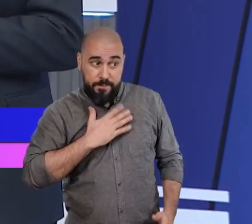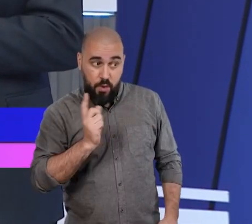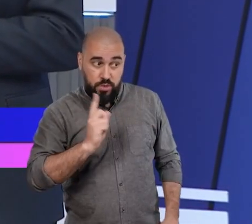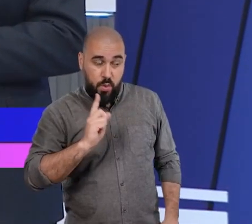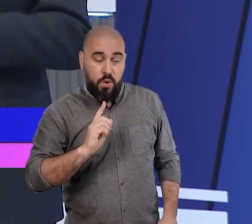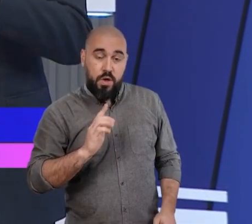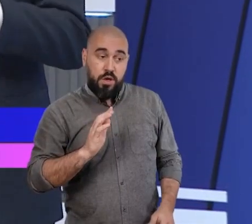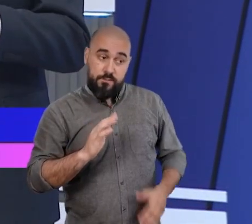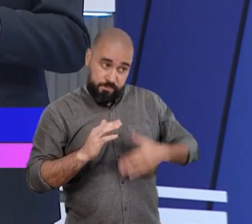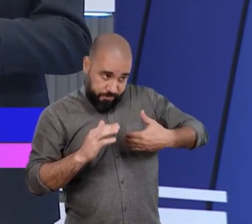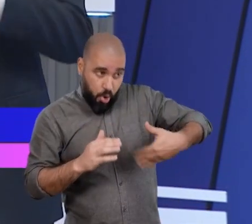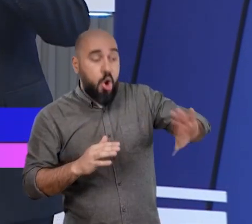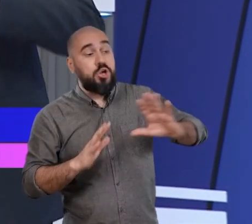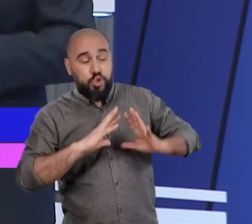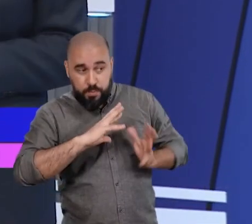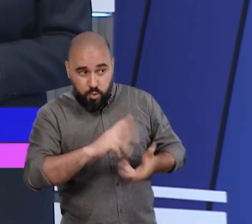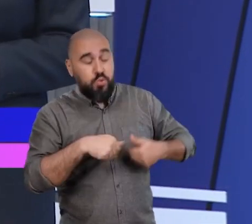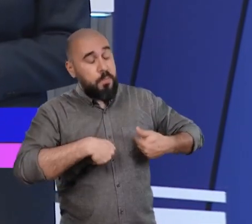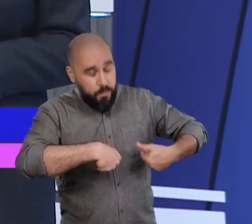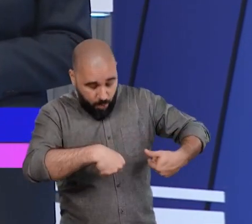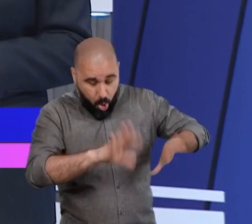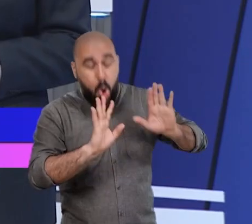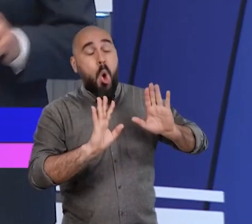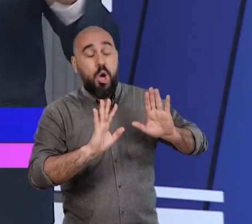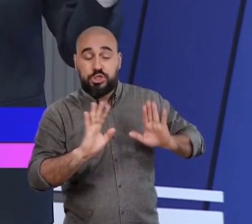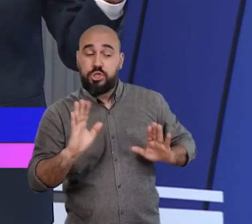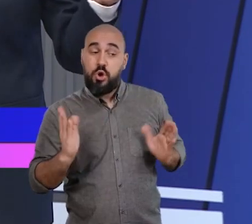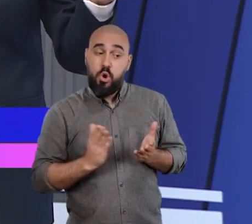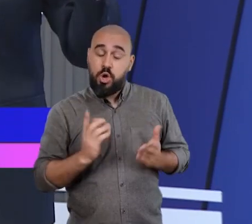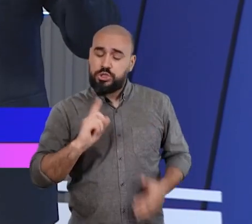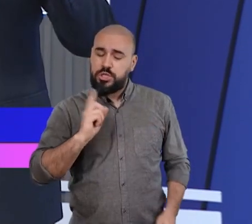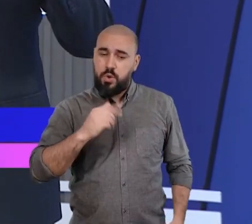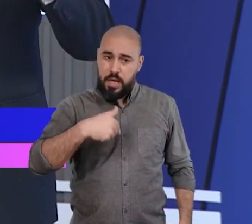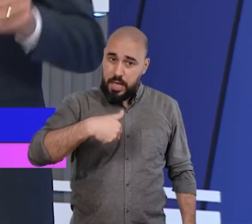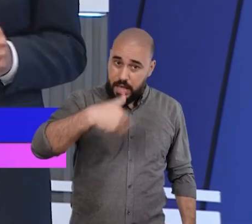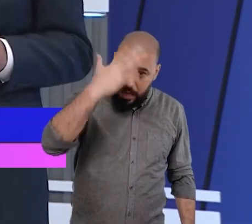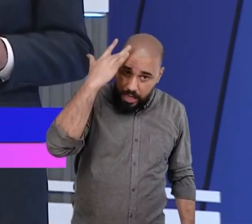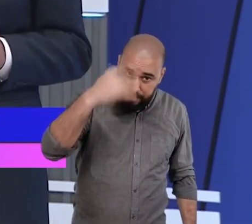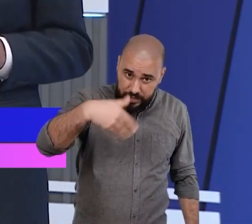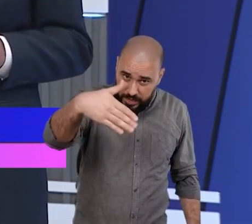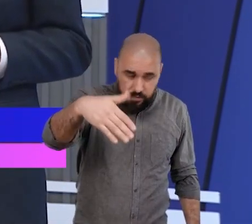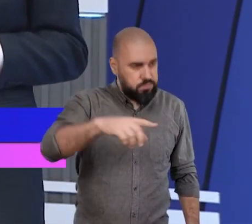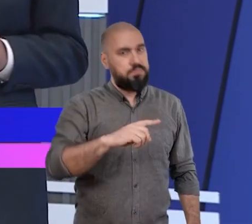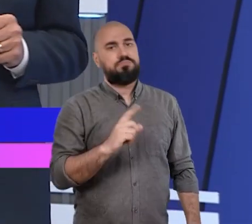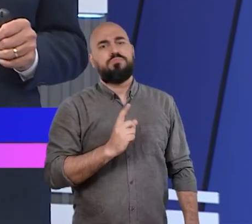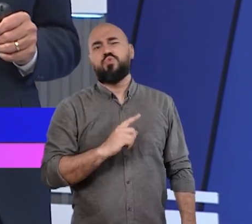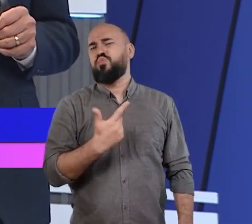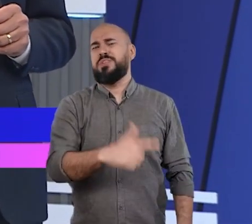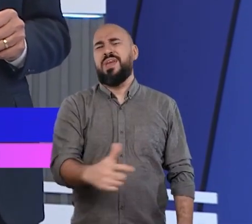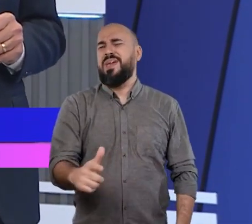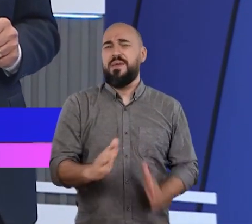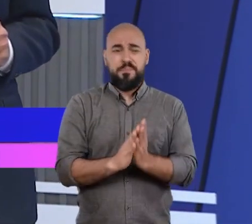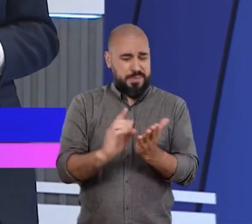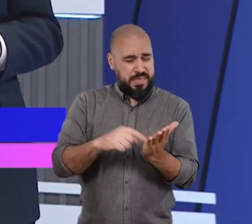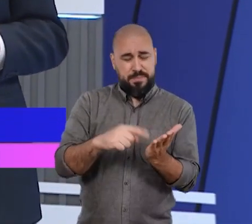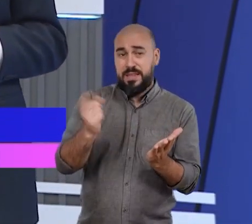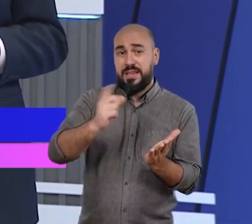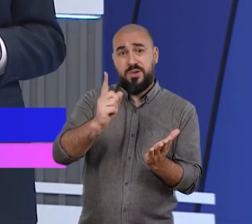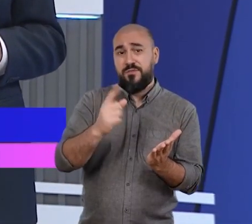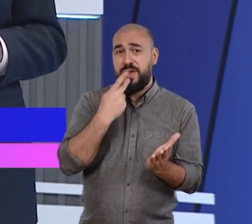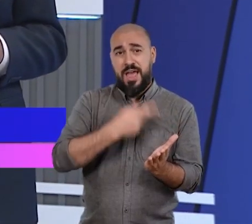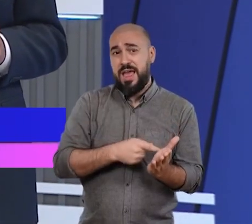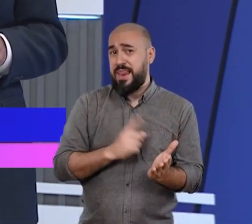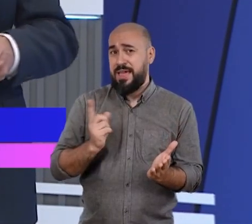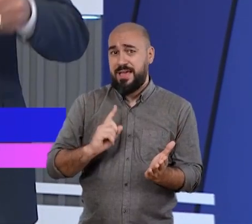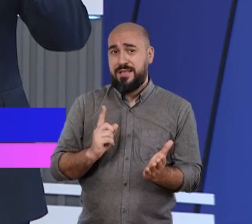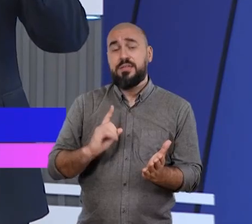de Deus, o convite dele é hoje. Não é amanhã, é agora. Portanto, você tem que levantar daí de onde você